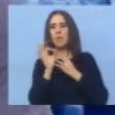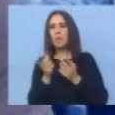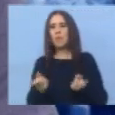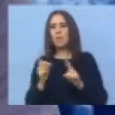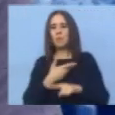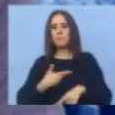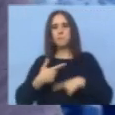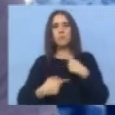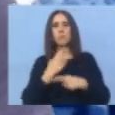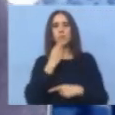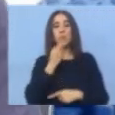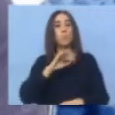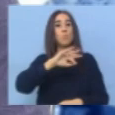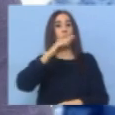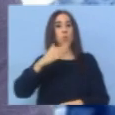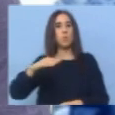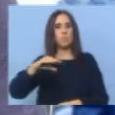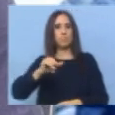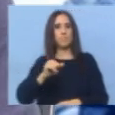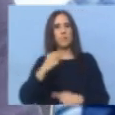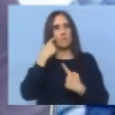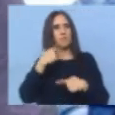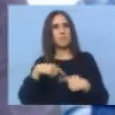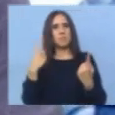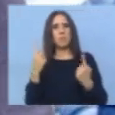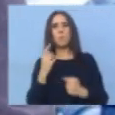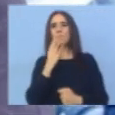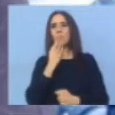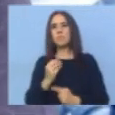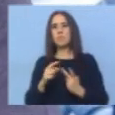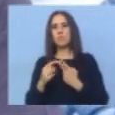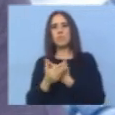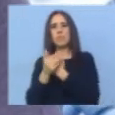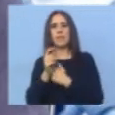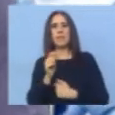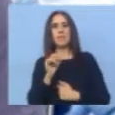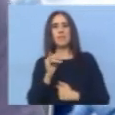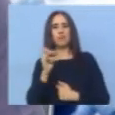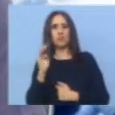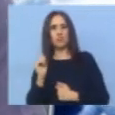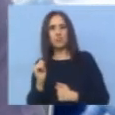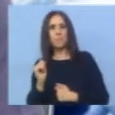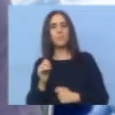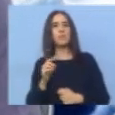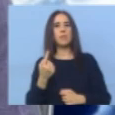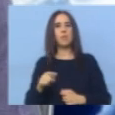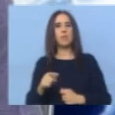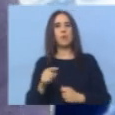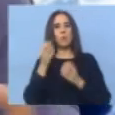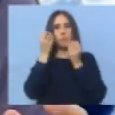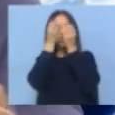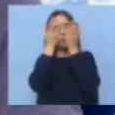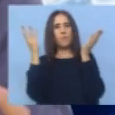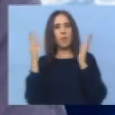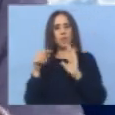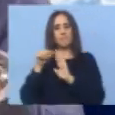tradição judaica, o monte onde se dá a revelação, Moisés e Elias, os profetas e a lei,